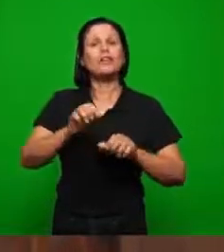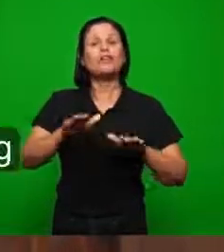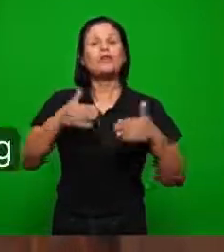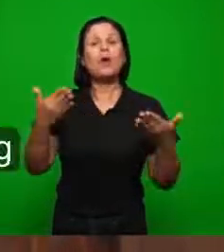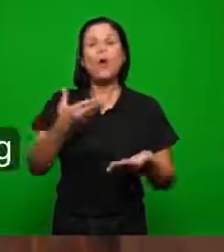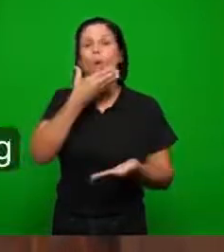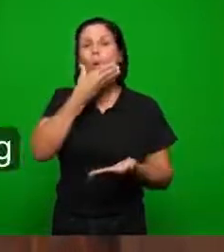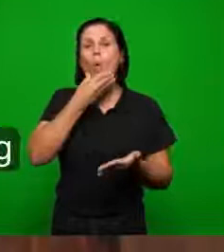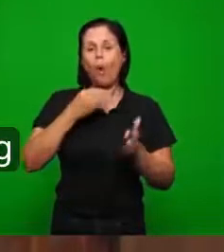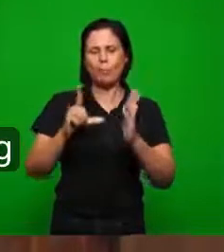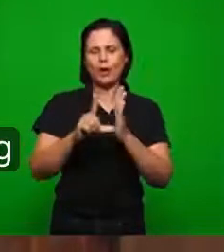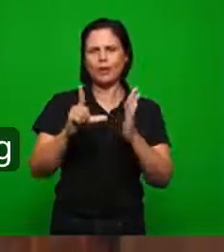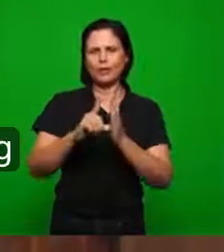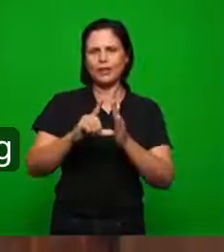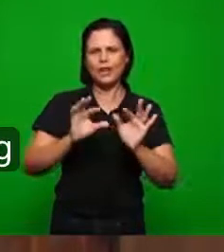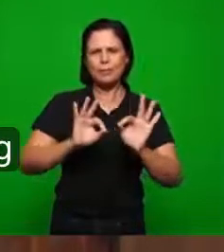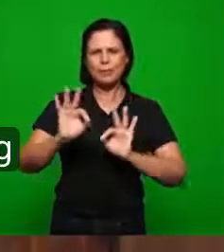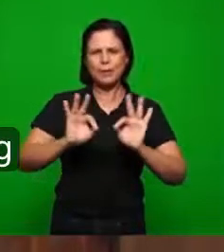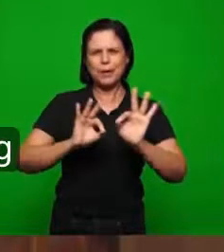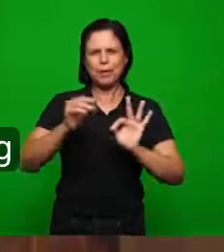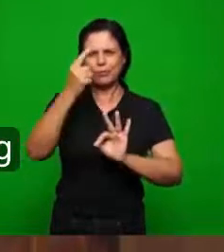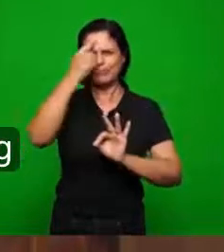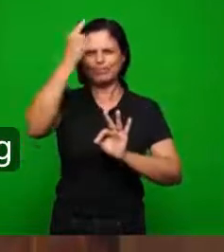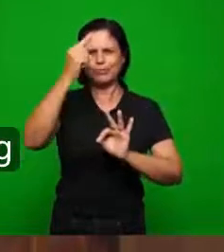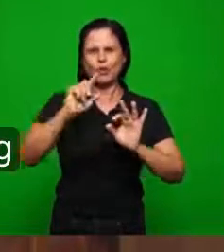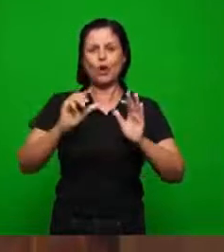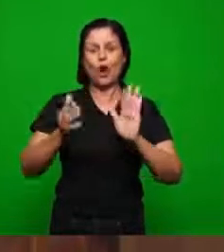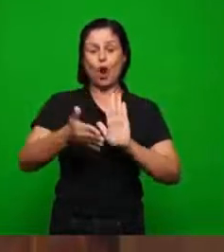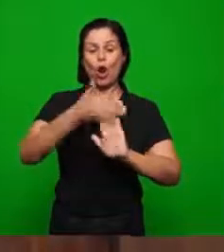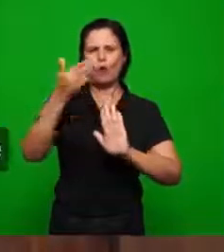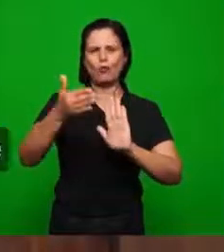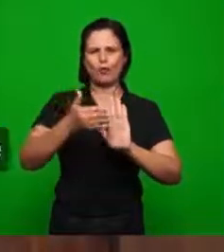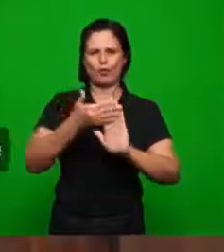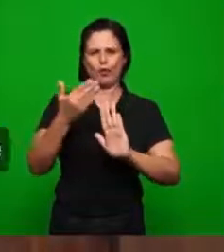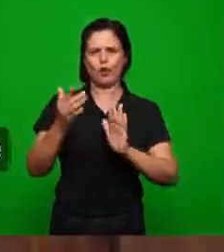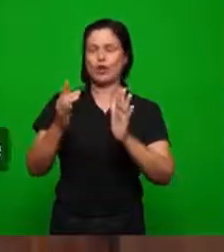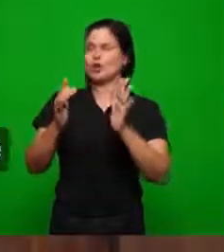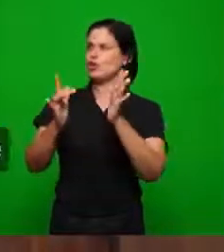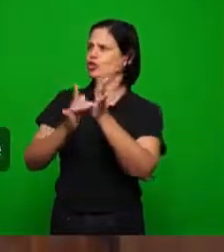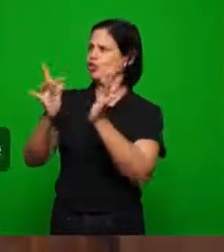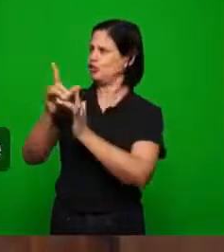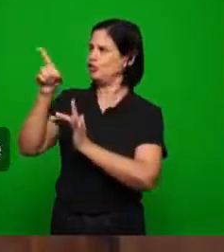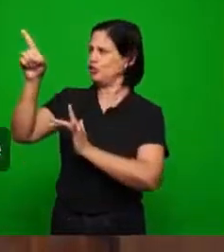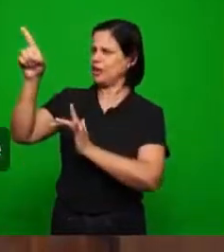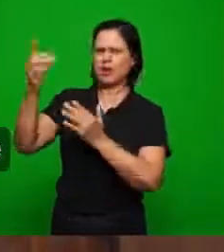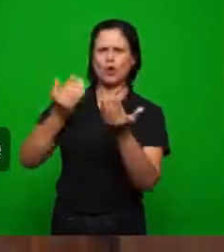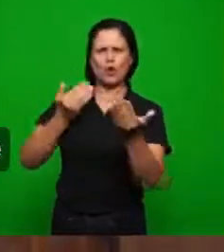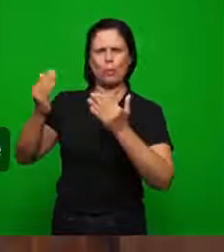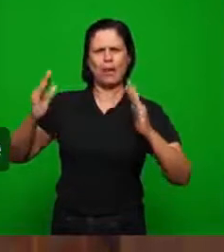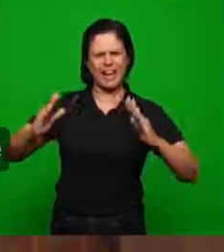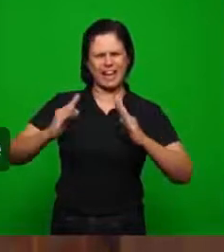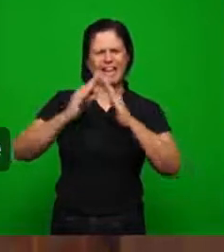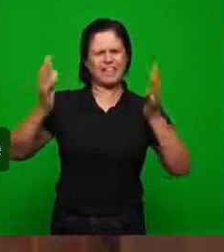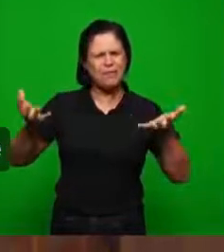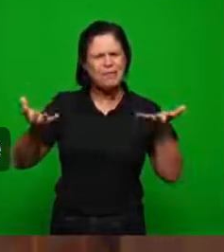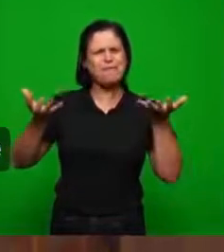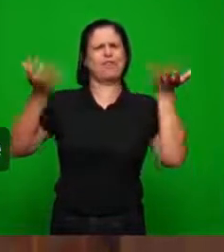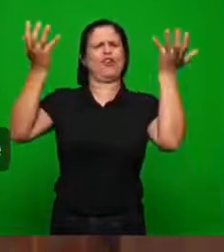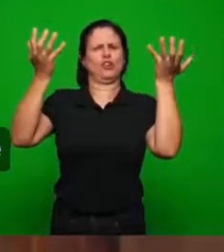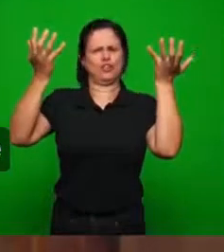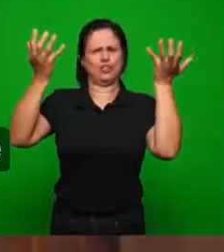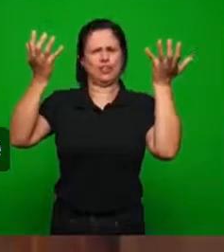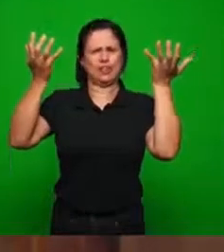Lutero: castelo forte é o nosso Deus. Ele diz assim: refúgio forte não é o castelo